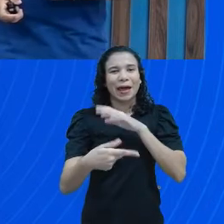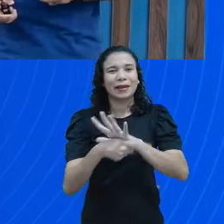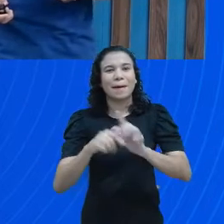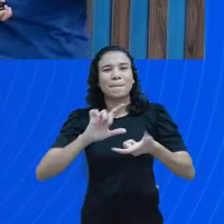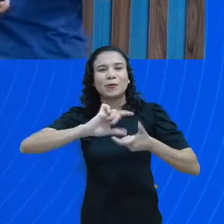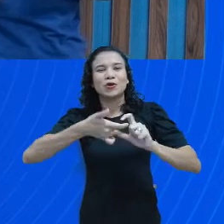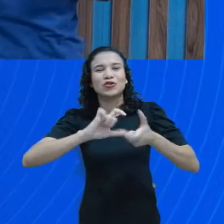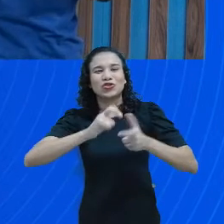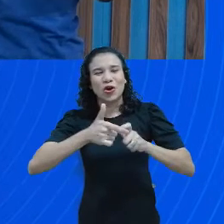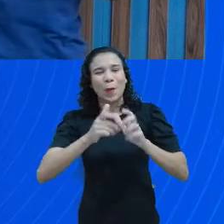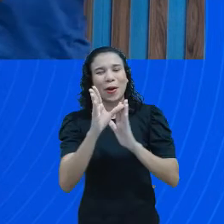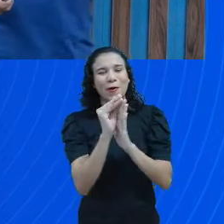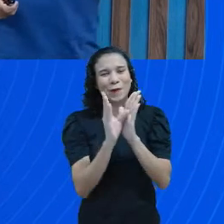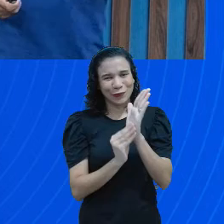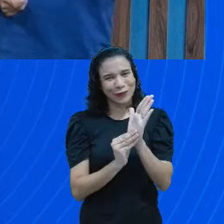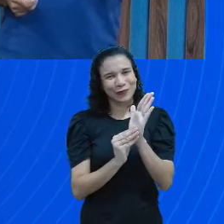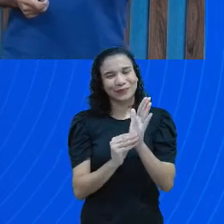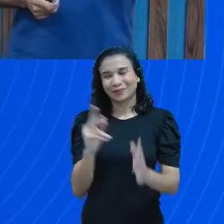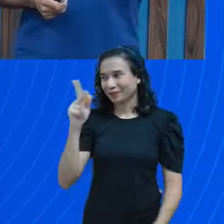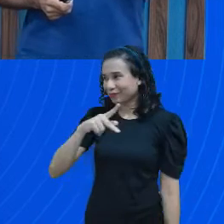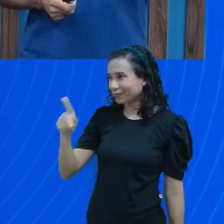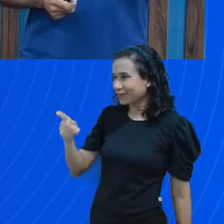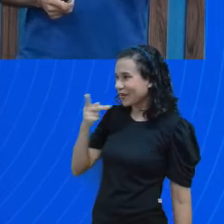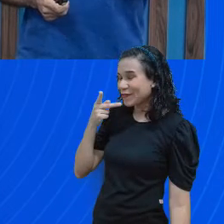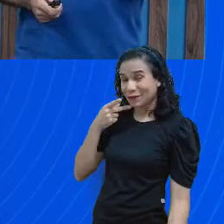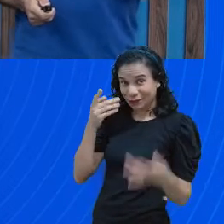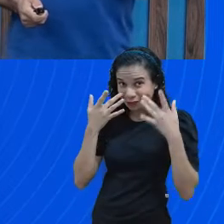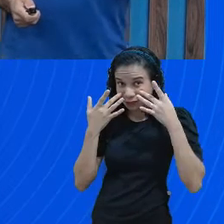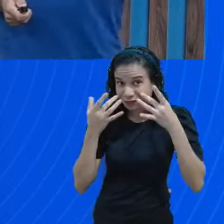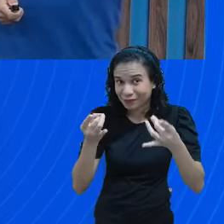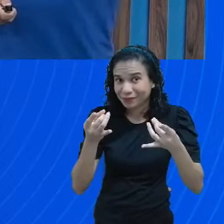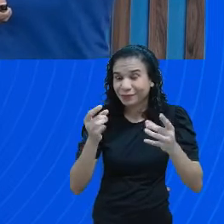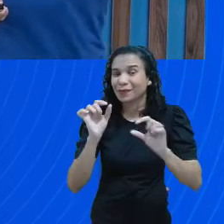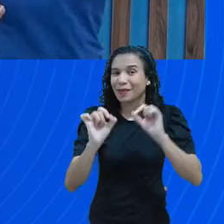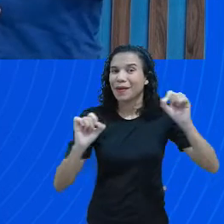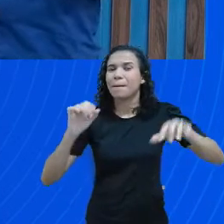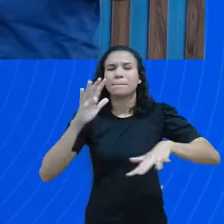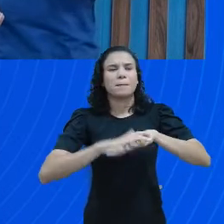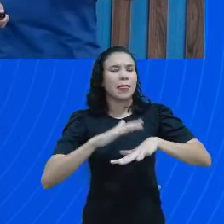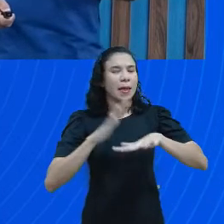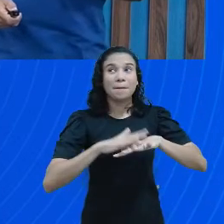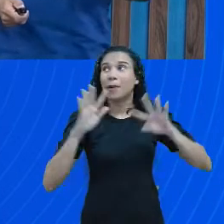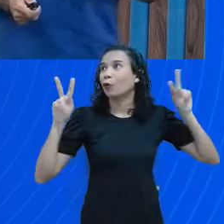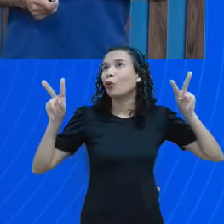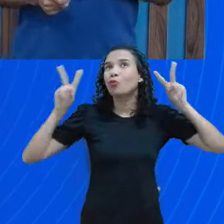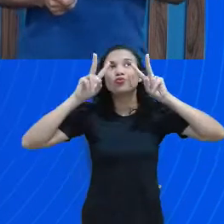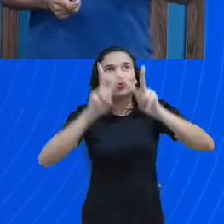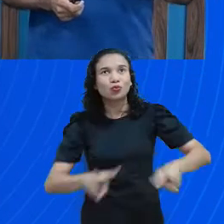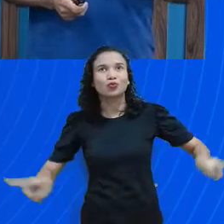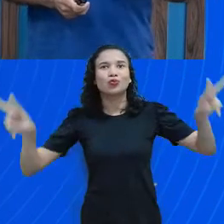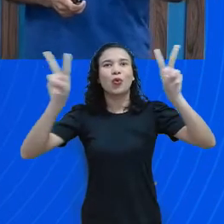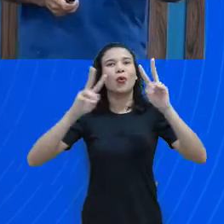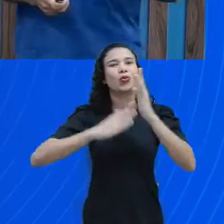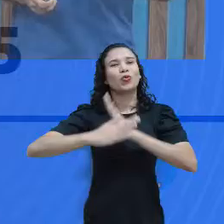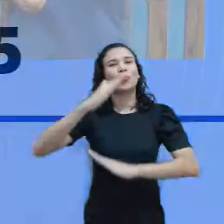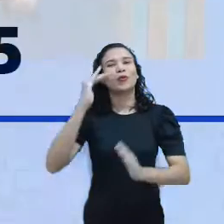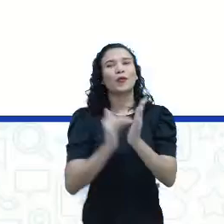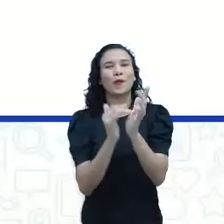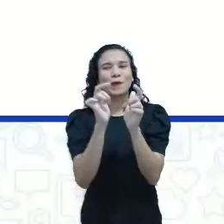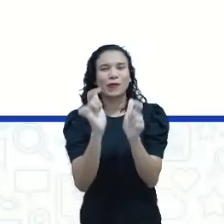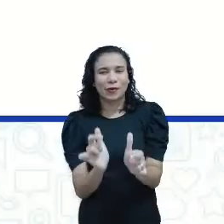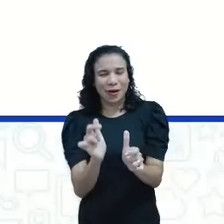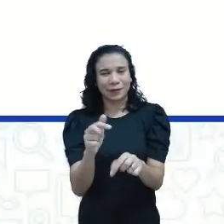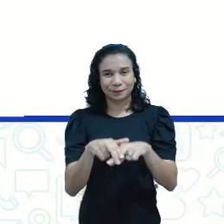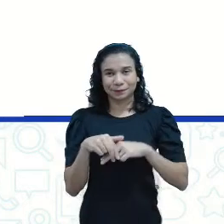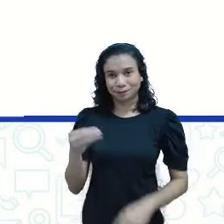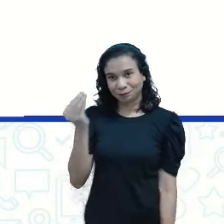desse conteúdo, né? Então, a professora Marta já falou aí, fica ligadinho que a matemática está em todo canto, hein? Então, observa bem, a gente vai para